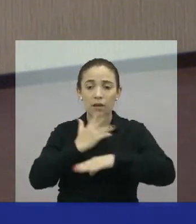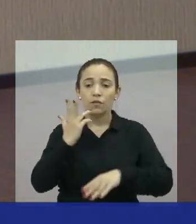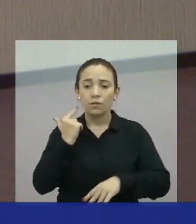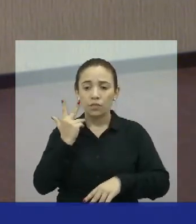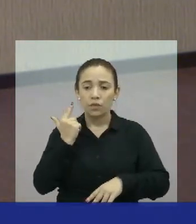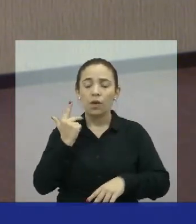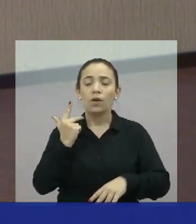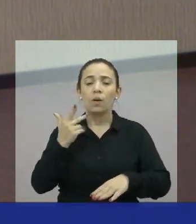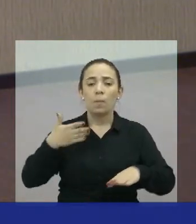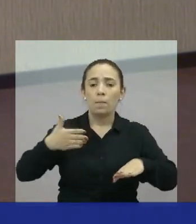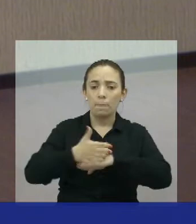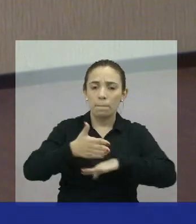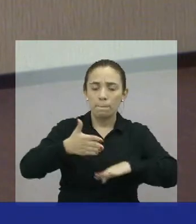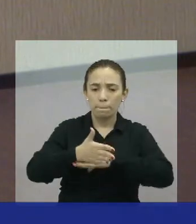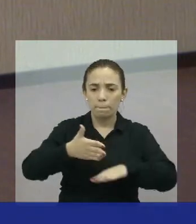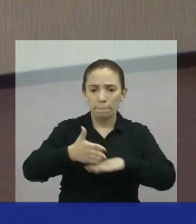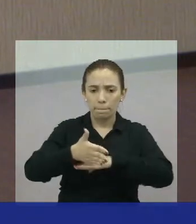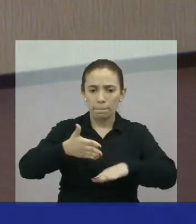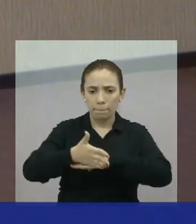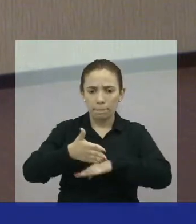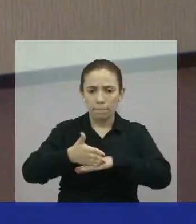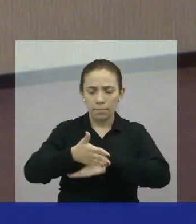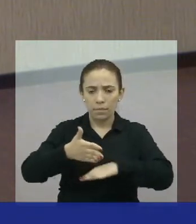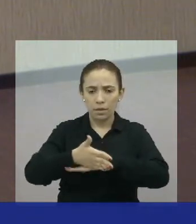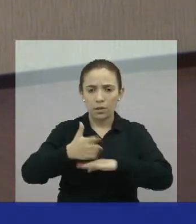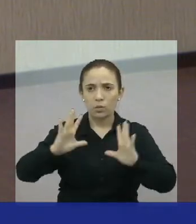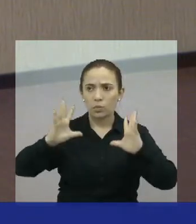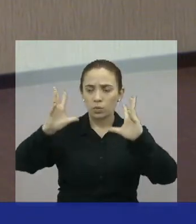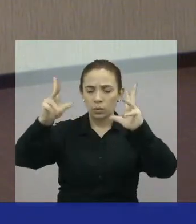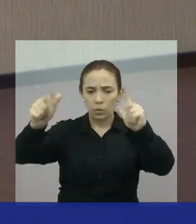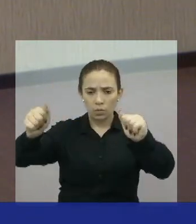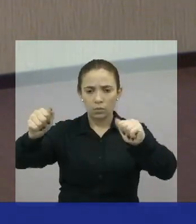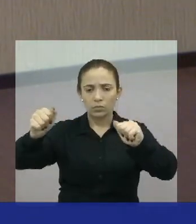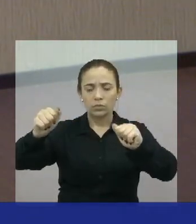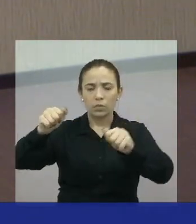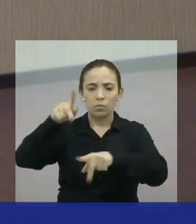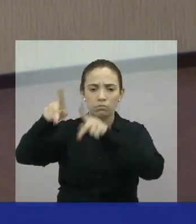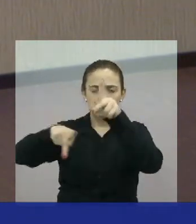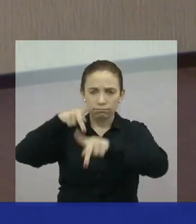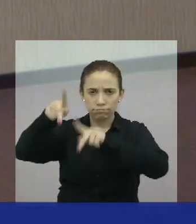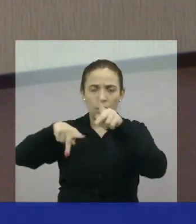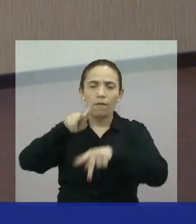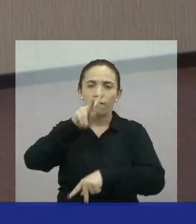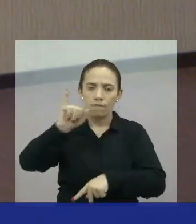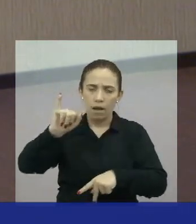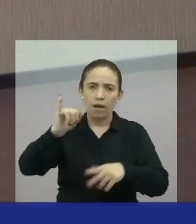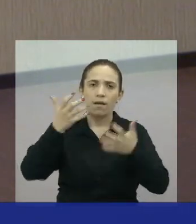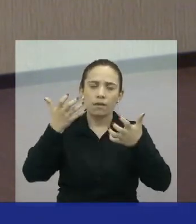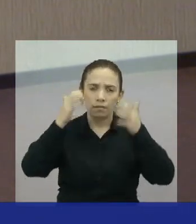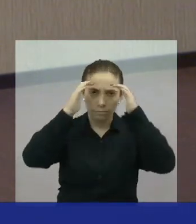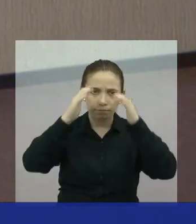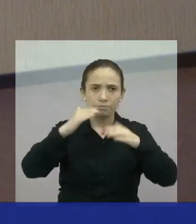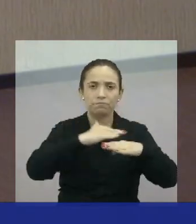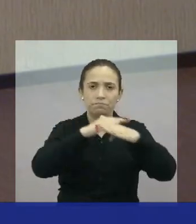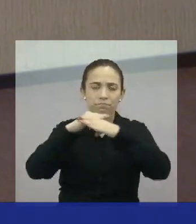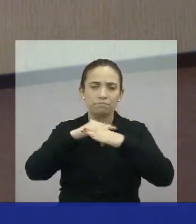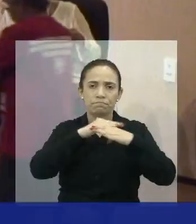da participação de todos os seus habitantes, com certeza teremos a Fortaleza para a gente